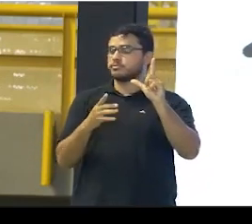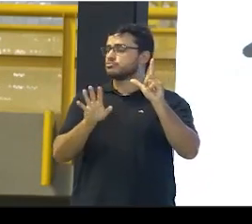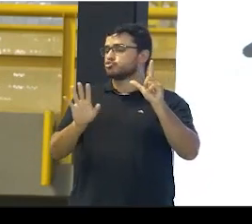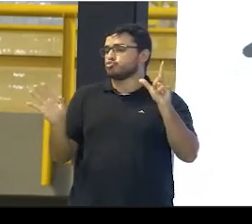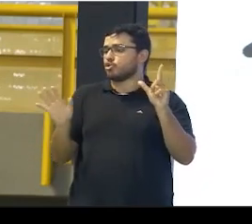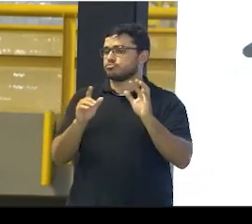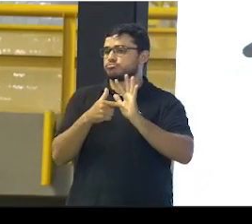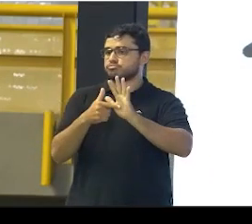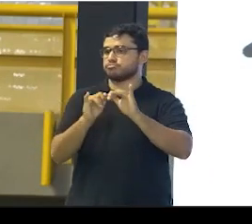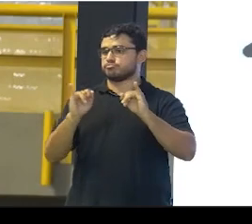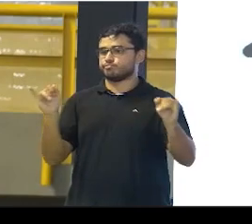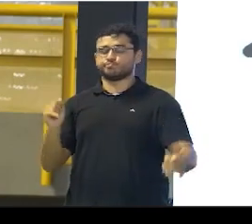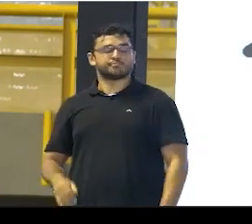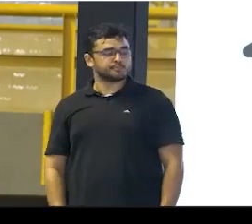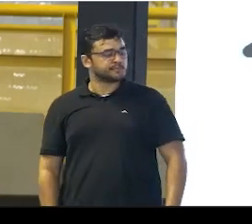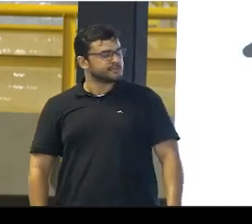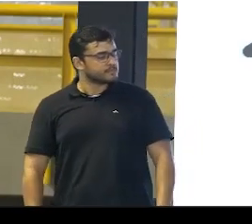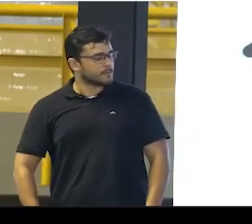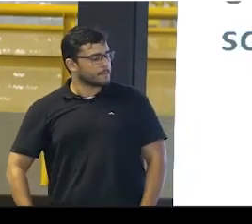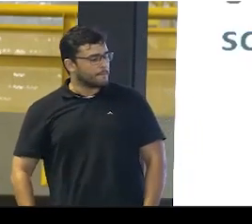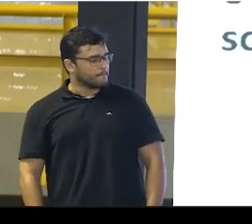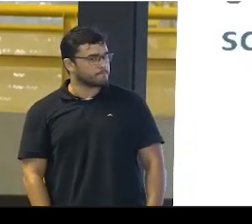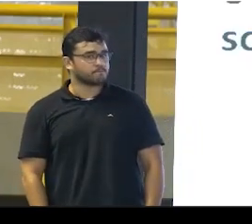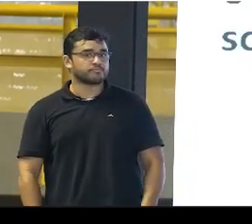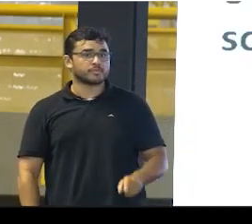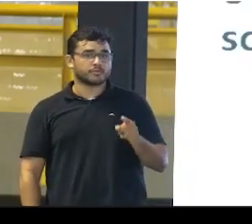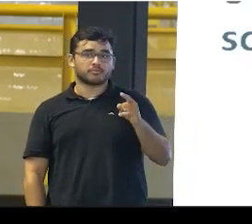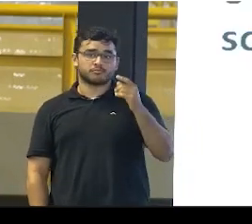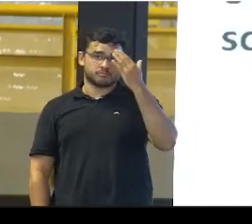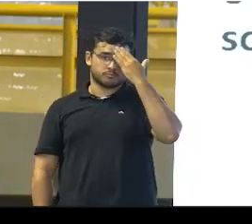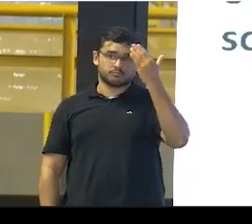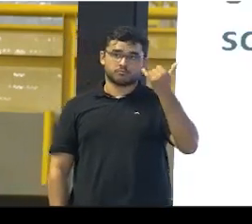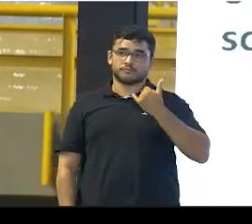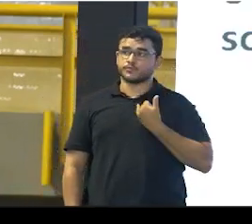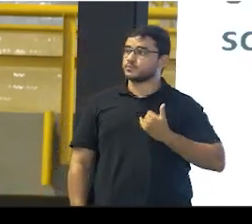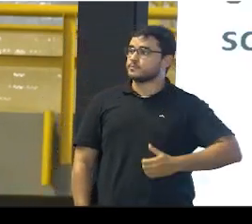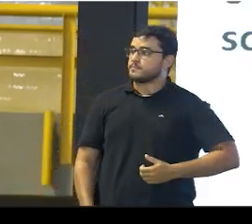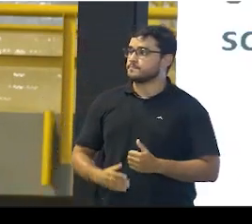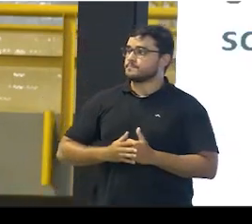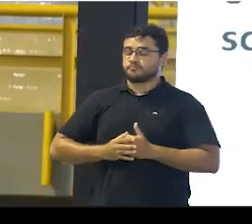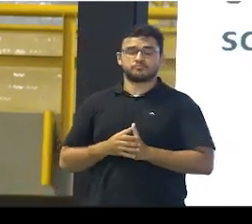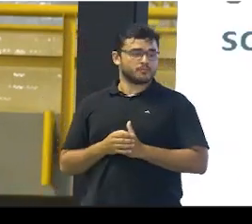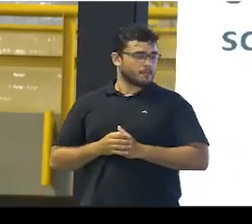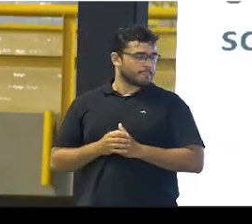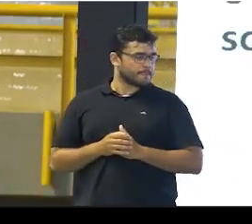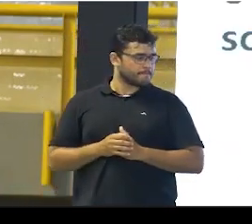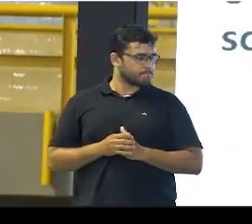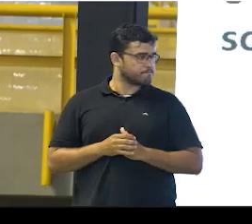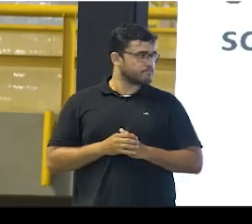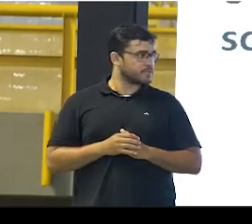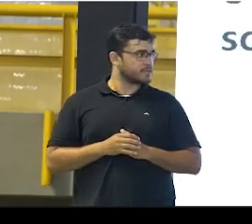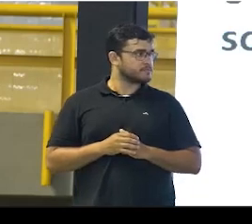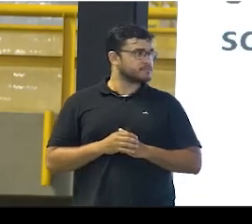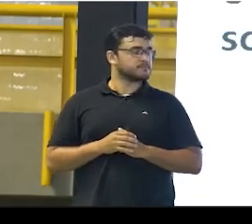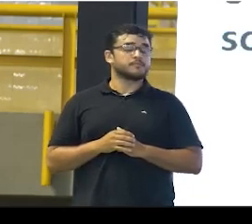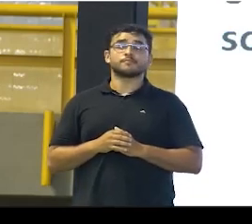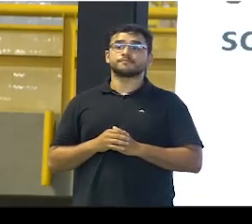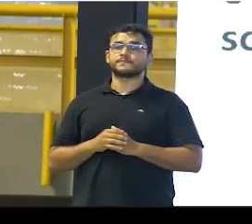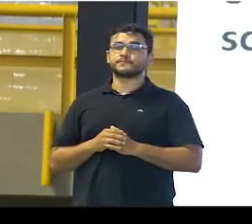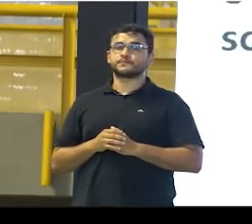por 3, tá certo? Era para ser 4 por 3 e não 3 por 4, porque a largura é assim e a altura é